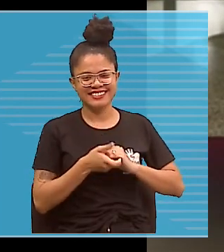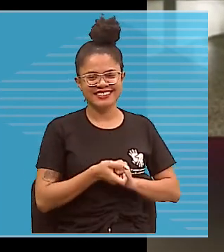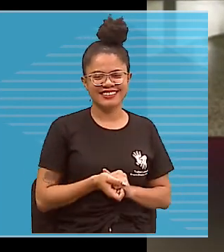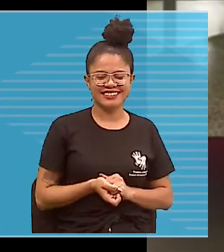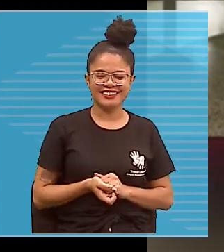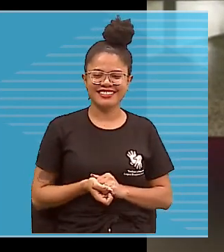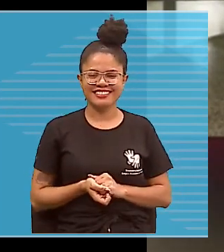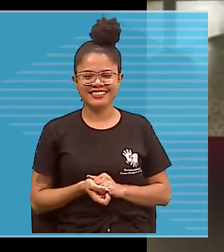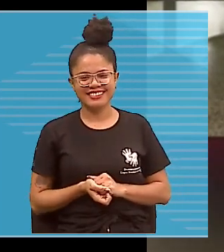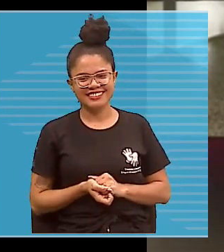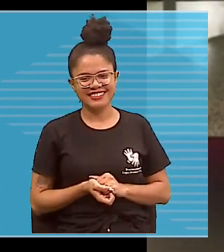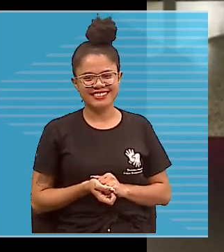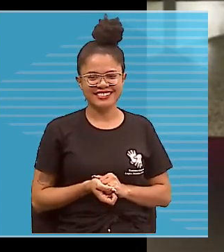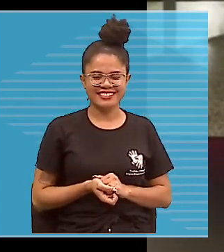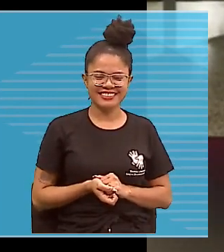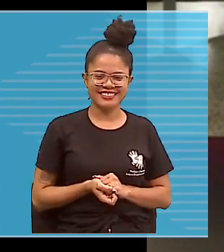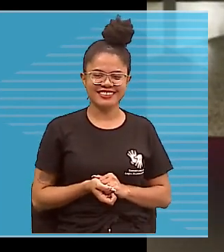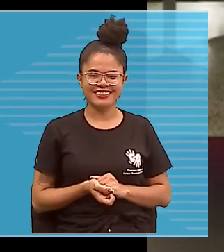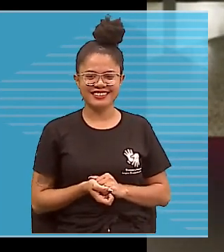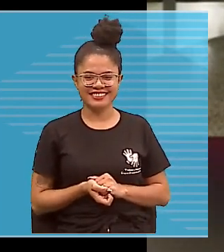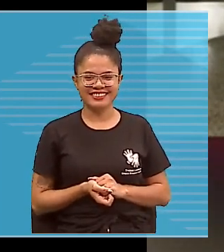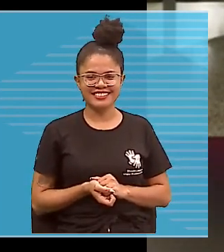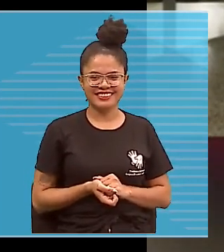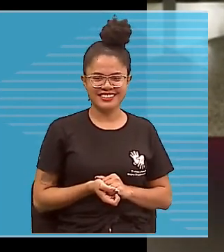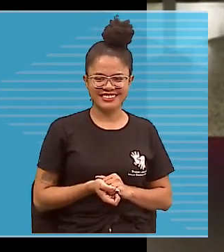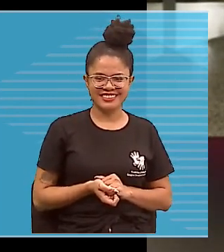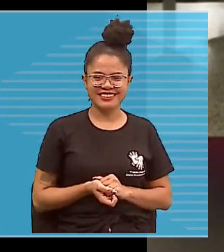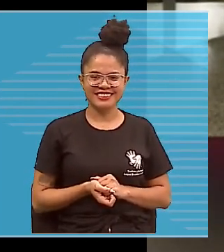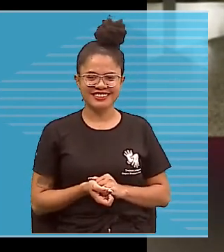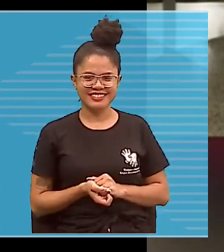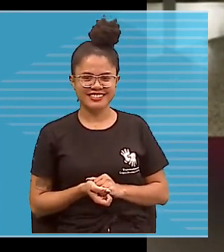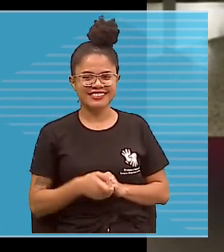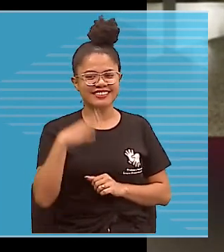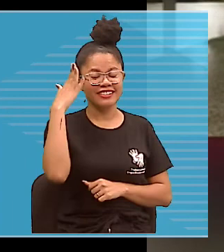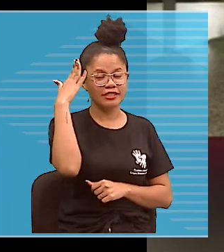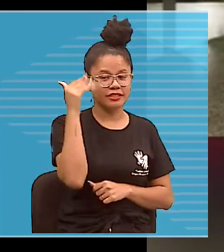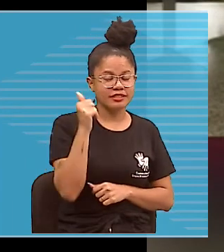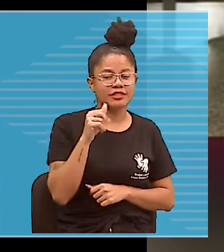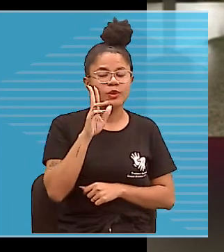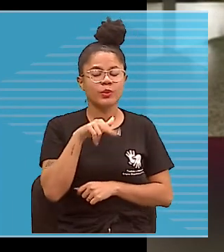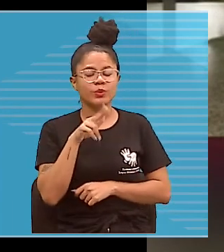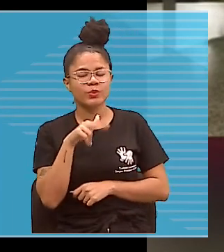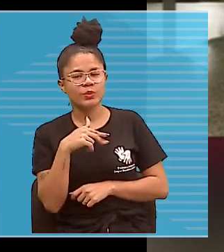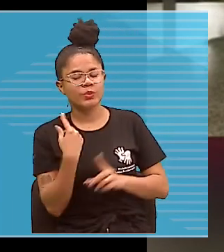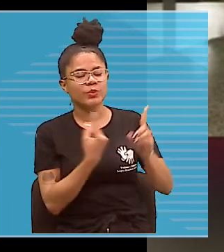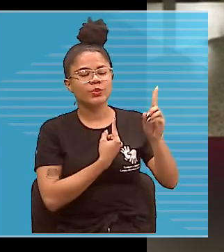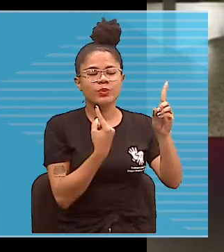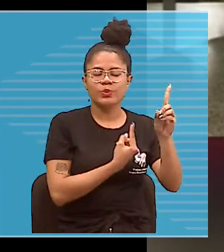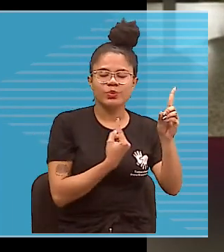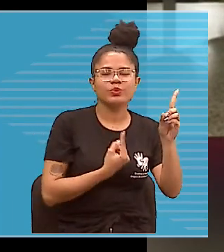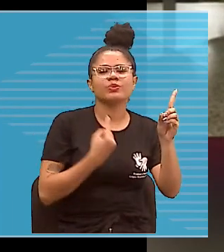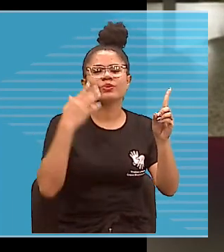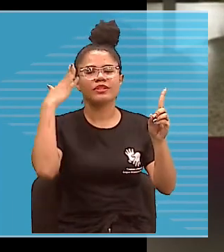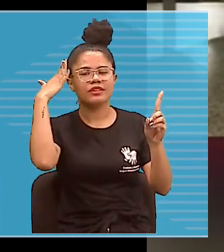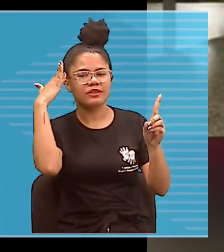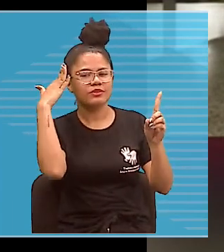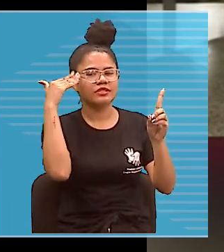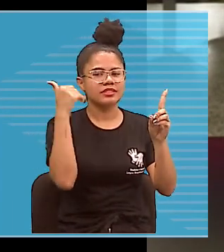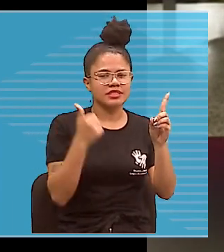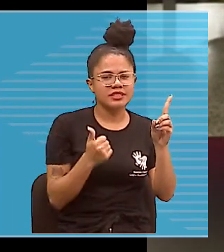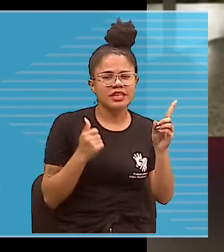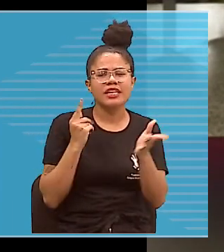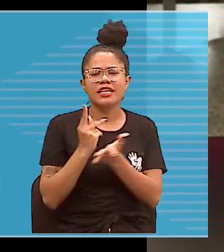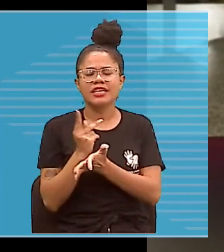Eu sei que nunca me deixou. Eu sei que sempre esteve aqui comigo, livrando o